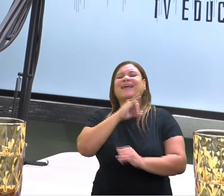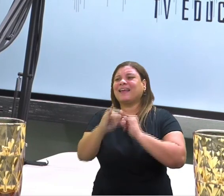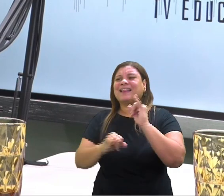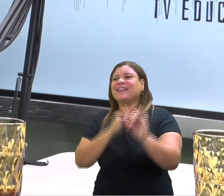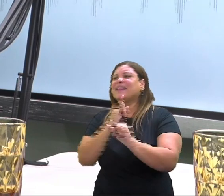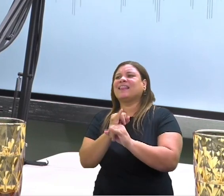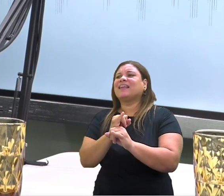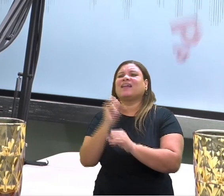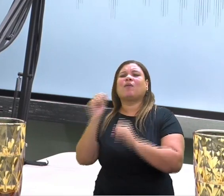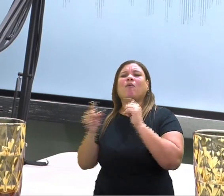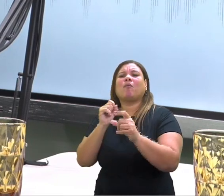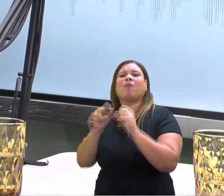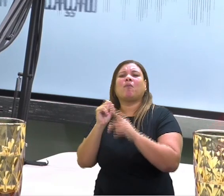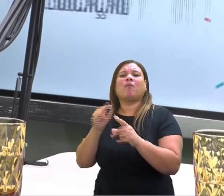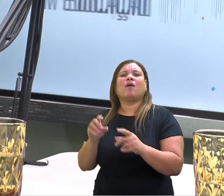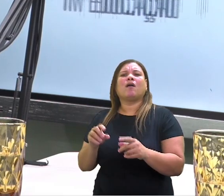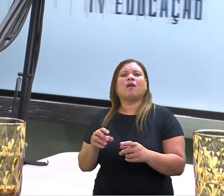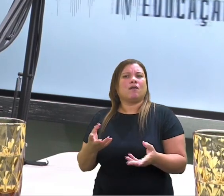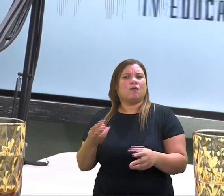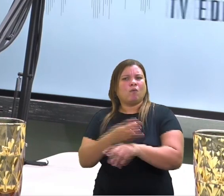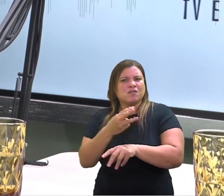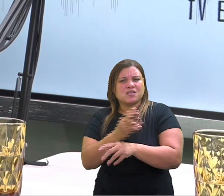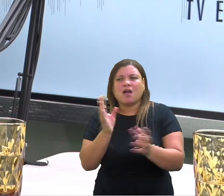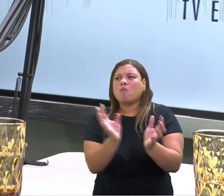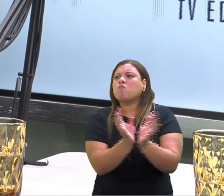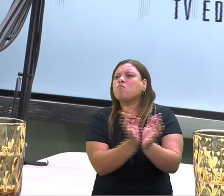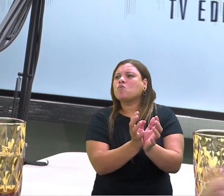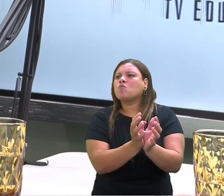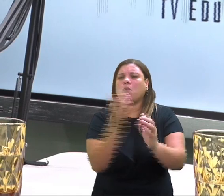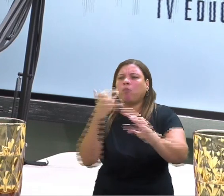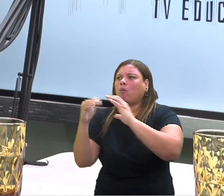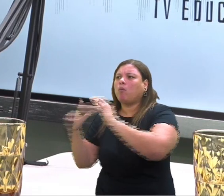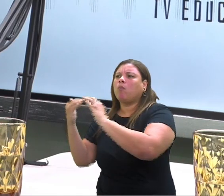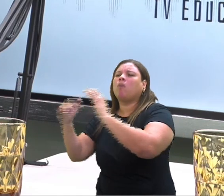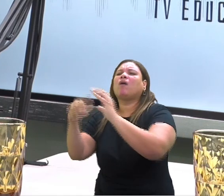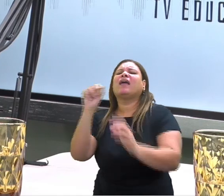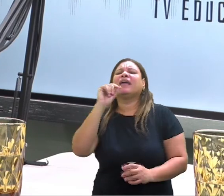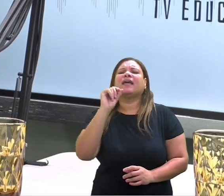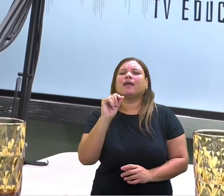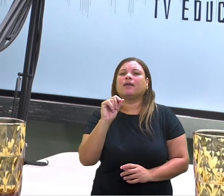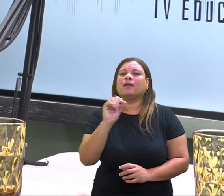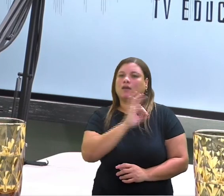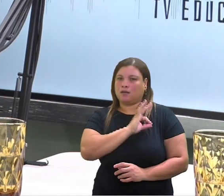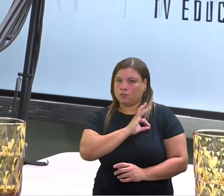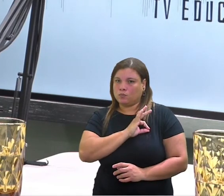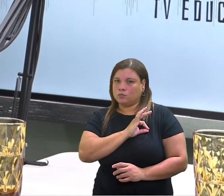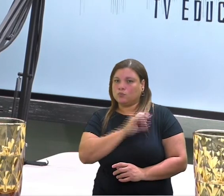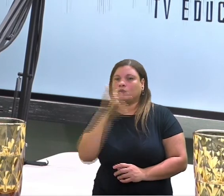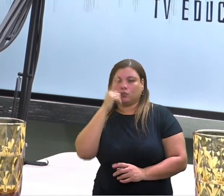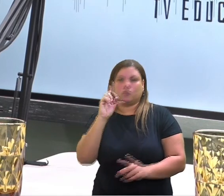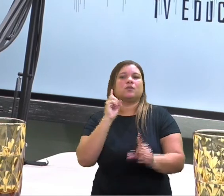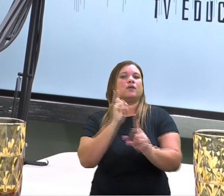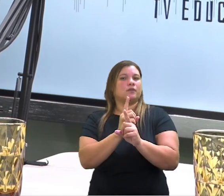seu CPF naquilo. Então tem uma investigação, tem um número de IP que a gente chama, de qual máquina saiu aquilo, é mais complicado,